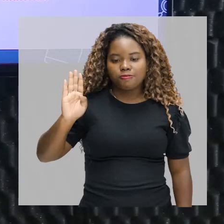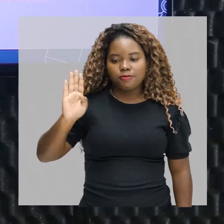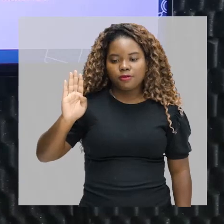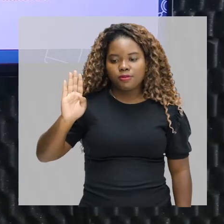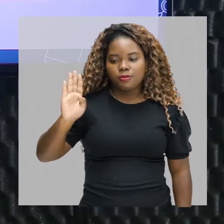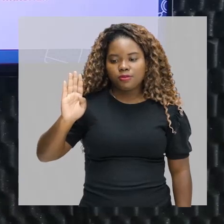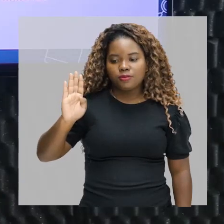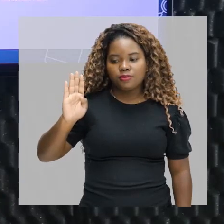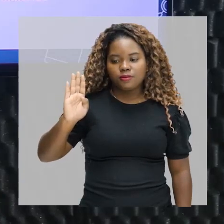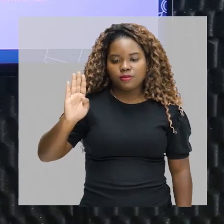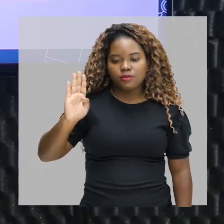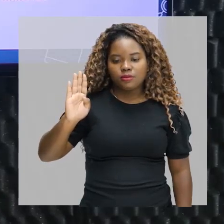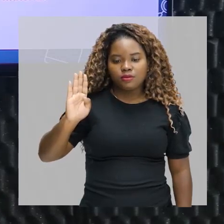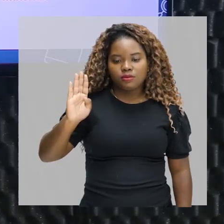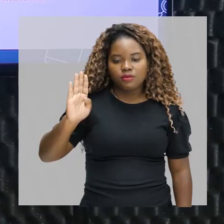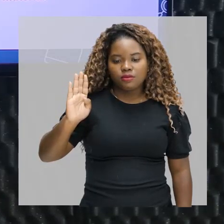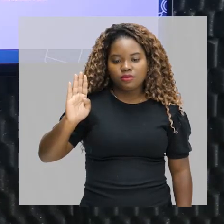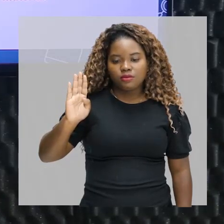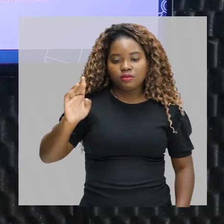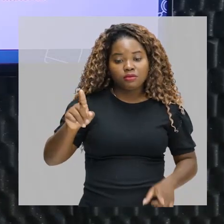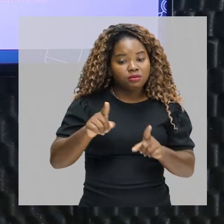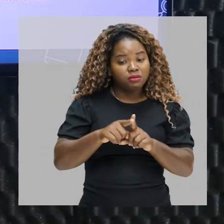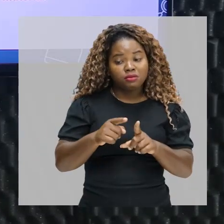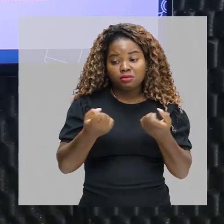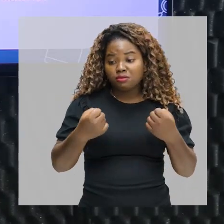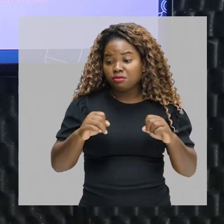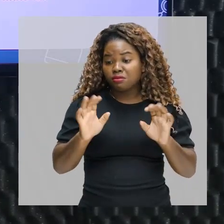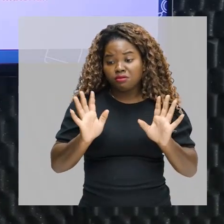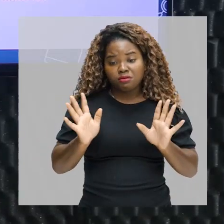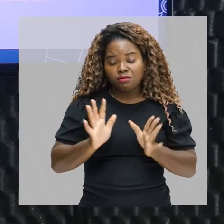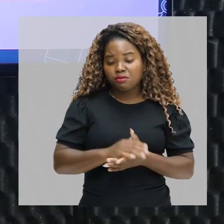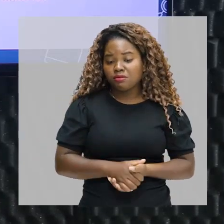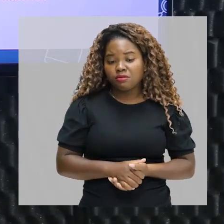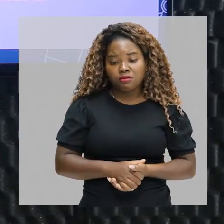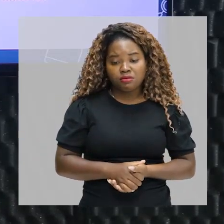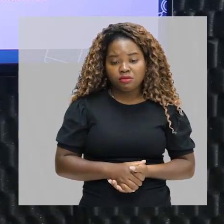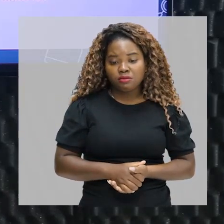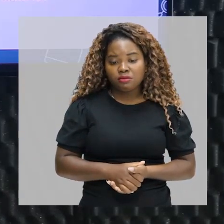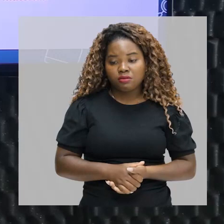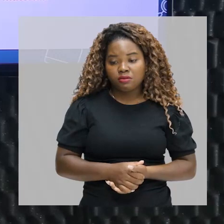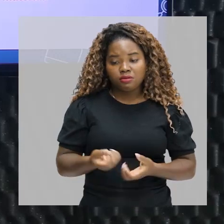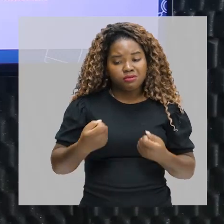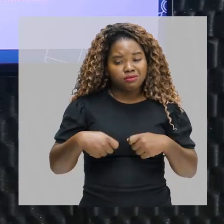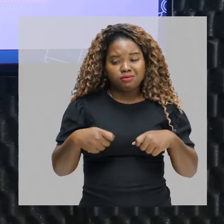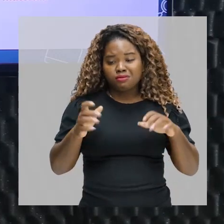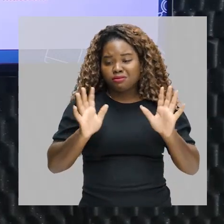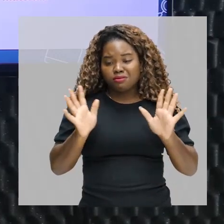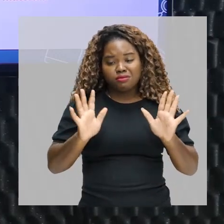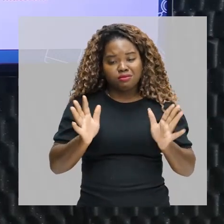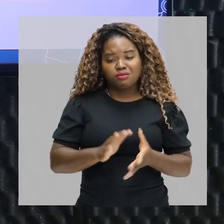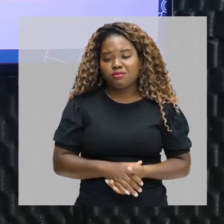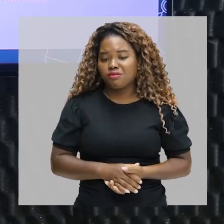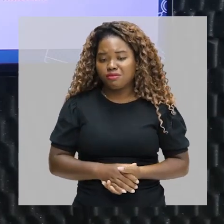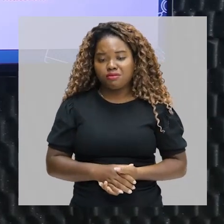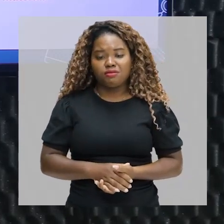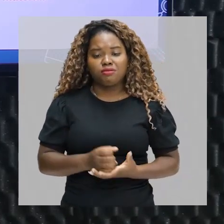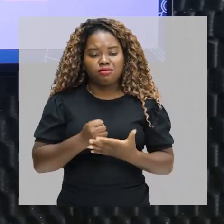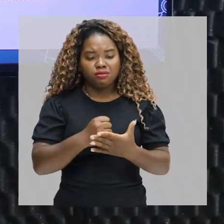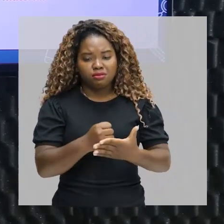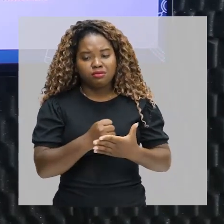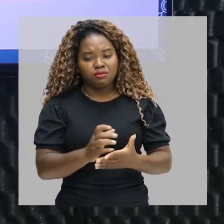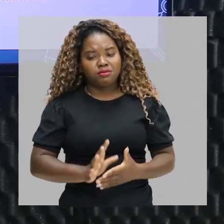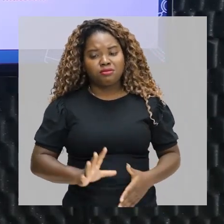meio material que contém elétrons livres. Também não. Certo? Ele não precisa estar no meio totalmente condutor para que